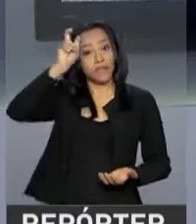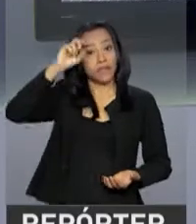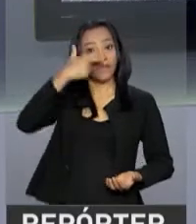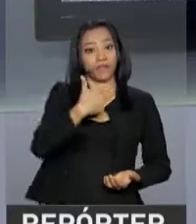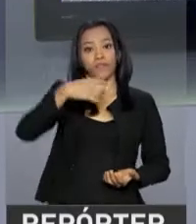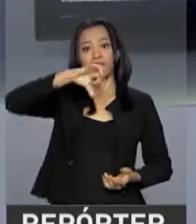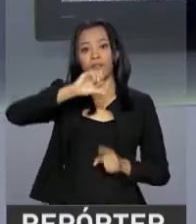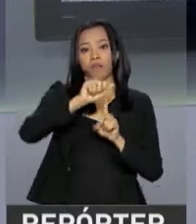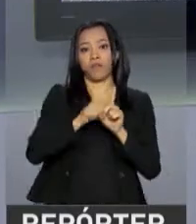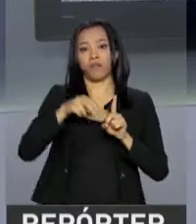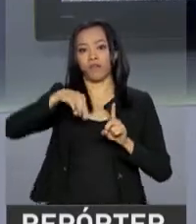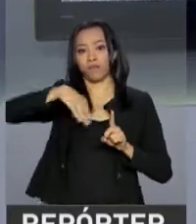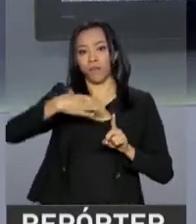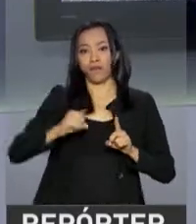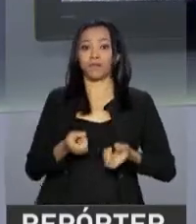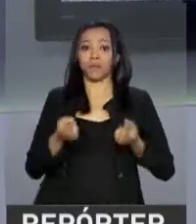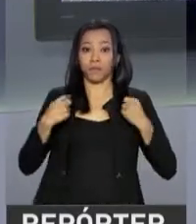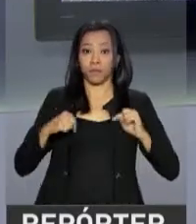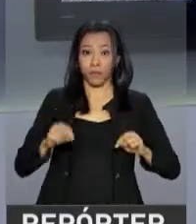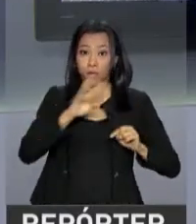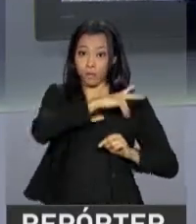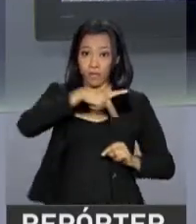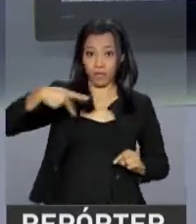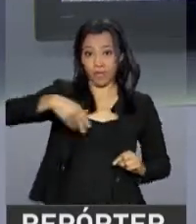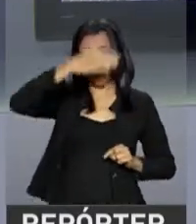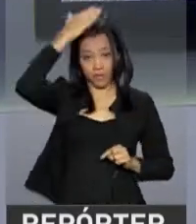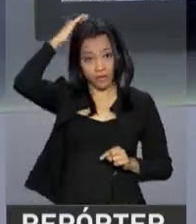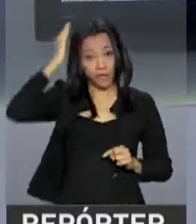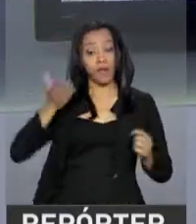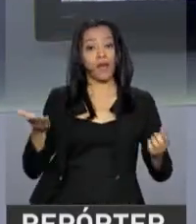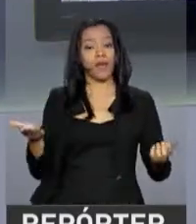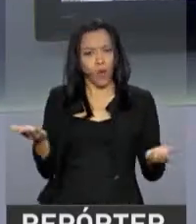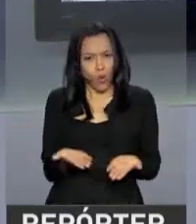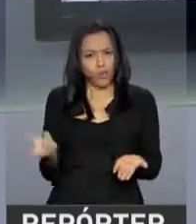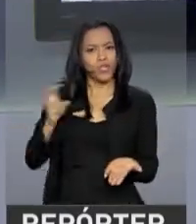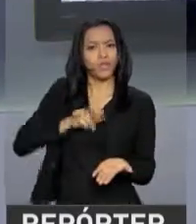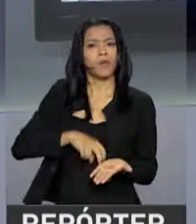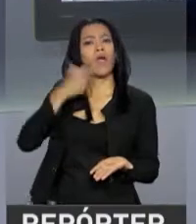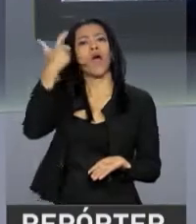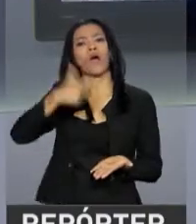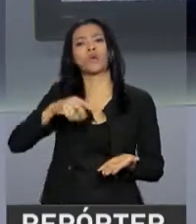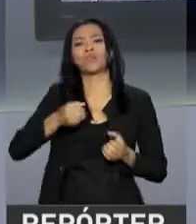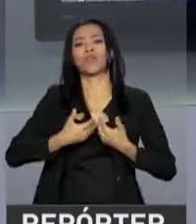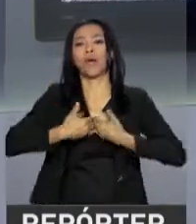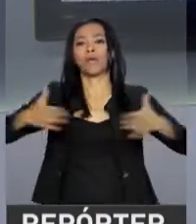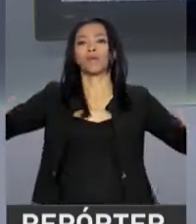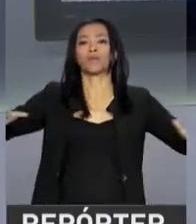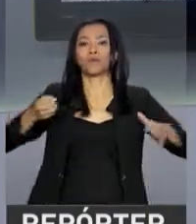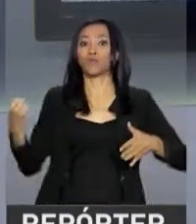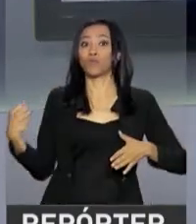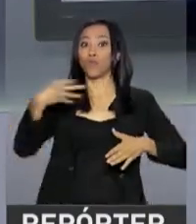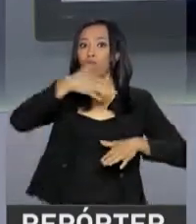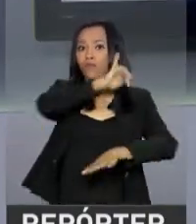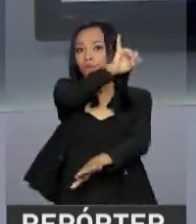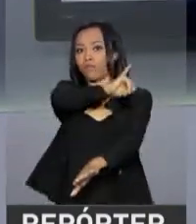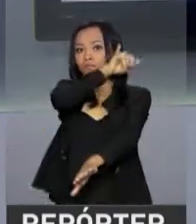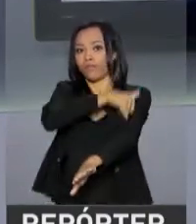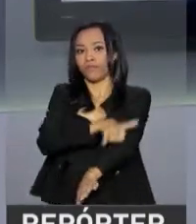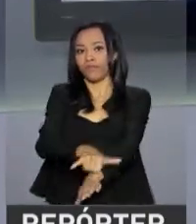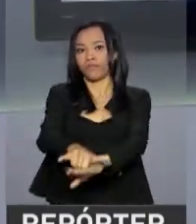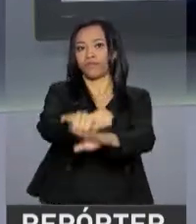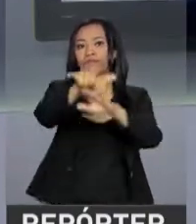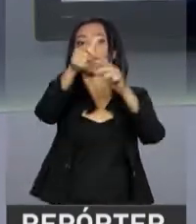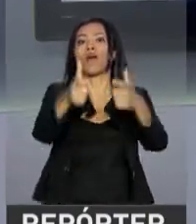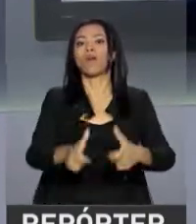O presidente Michel Temer inaugura agora pela manhã o novo aeroporto de Vitória, no Espírito Santo. Vamos então ao Palácio do Planalto conversar ao